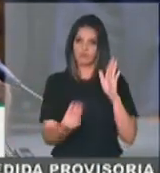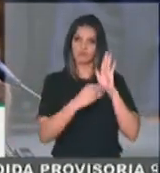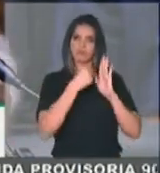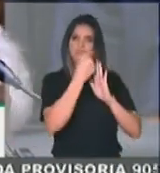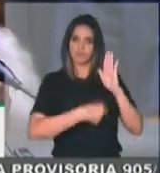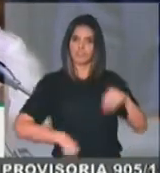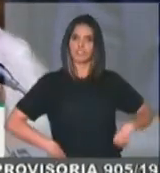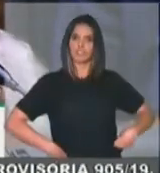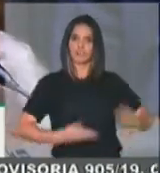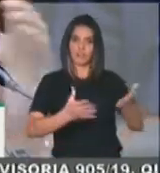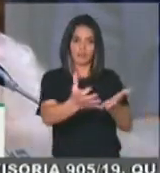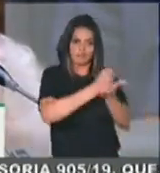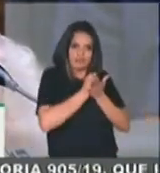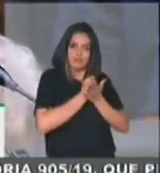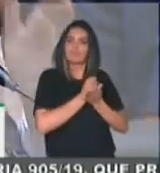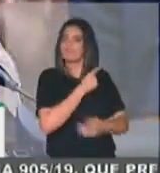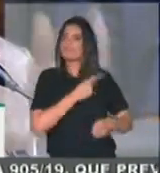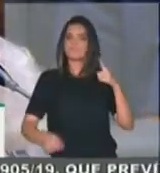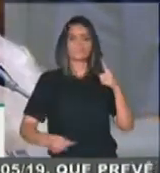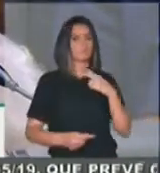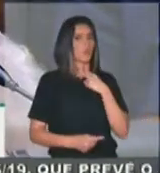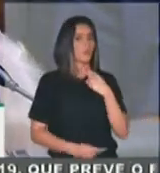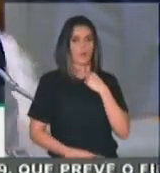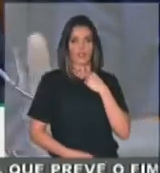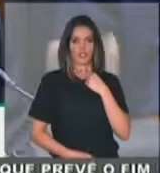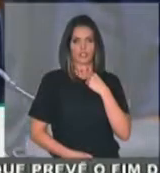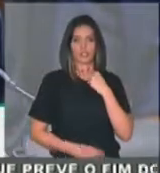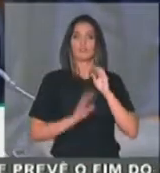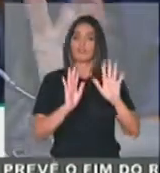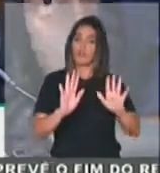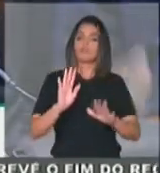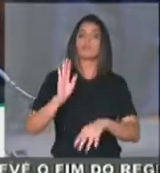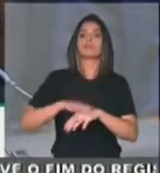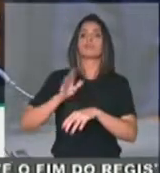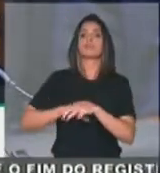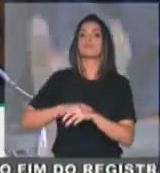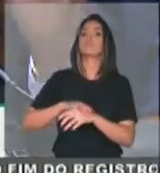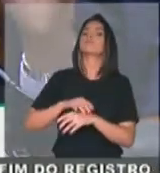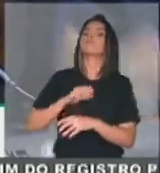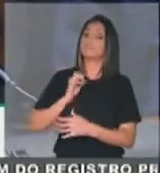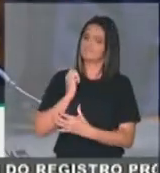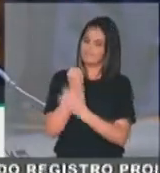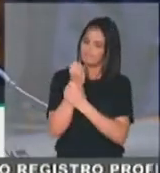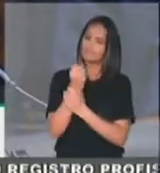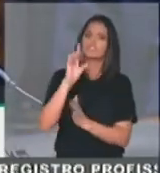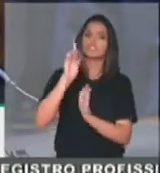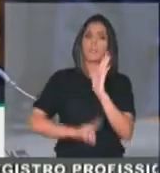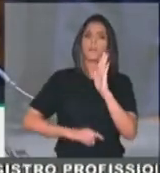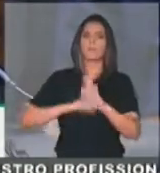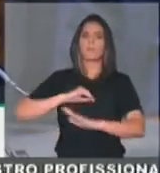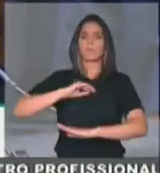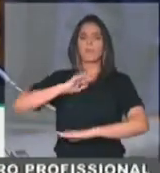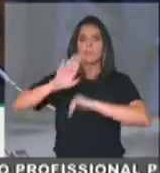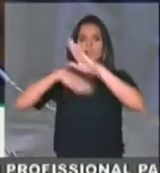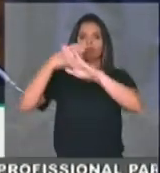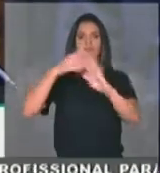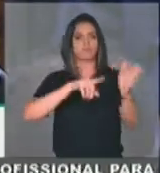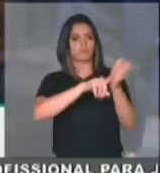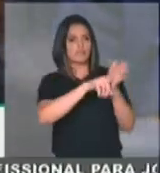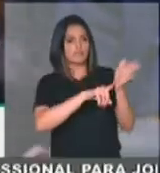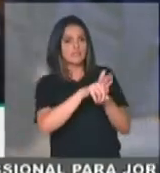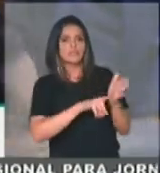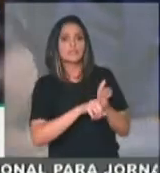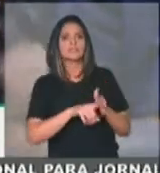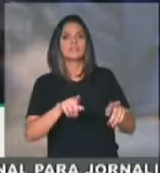despesas incontingenciáveis. Com isso, preservaremos o direito à pesquisa, ao desenvolvimento e à